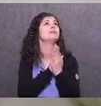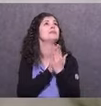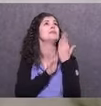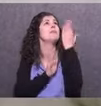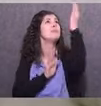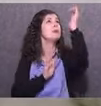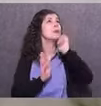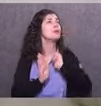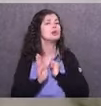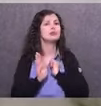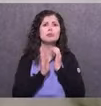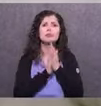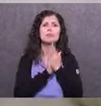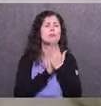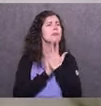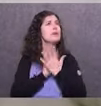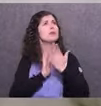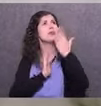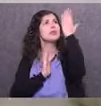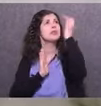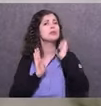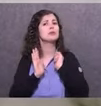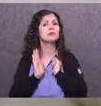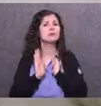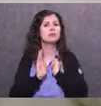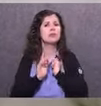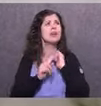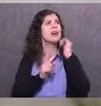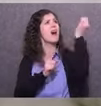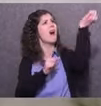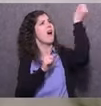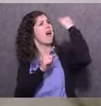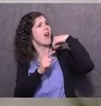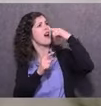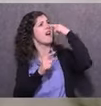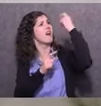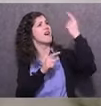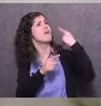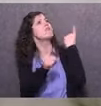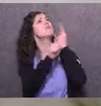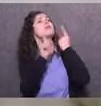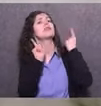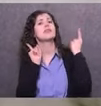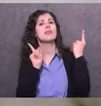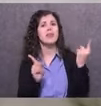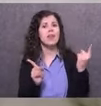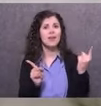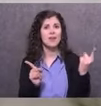Meu Deus, por que me abandonaste?